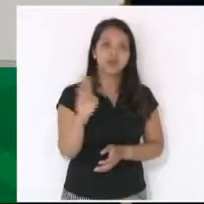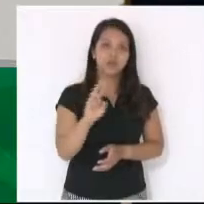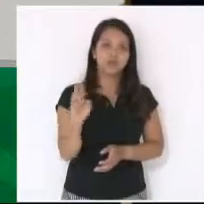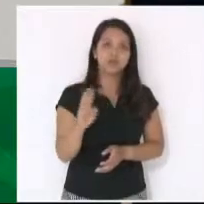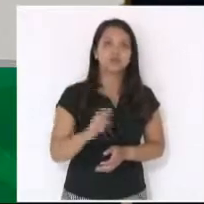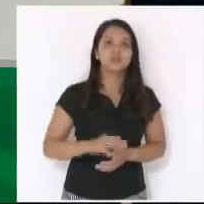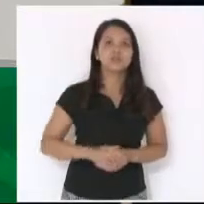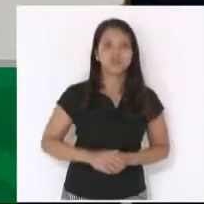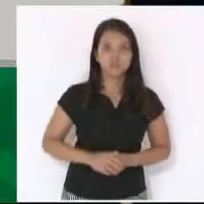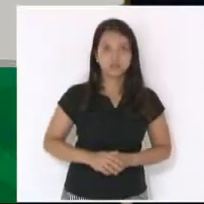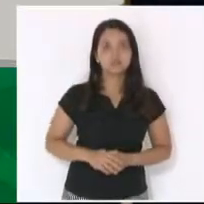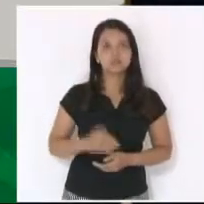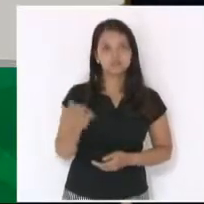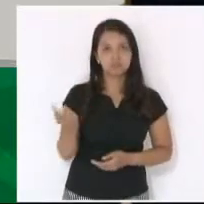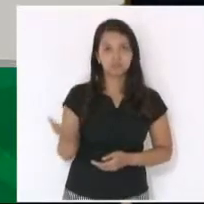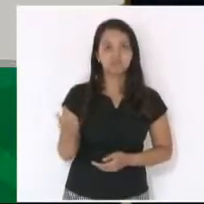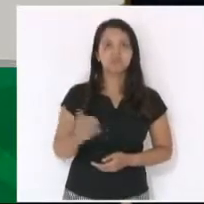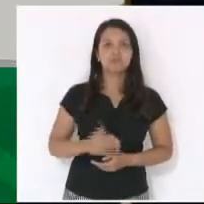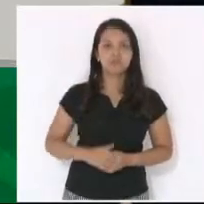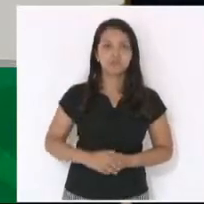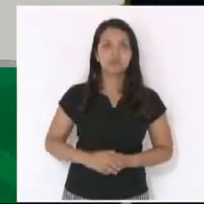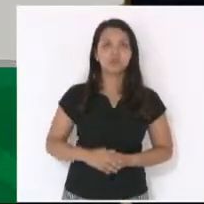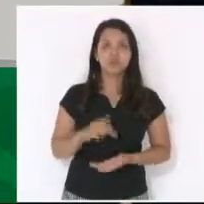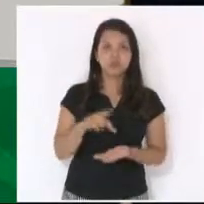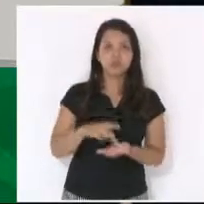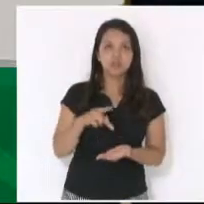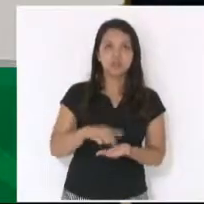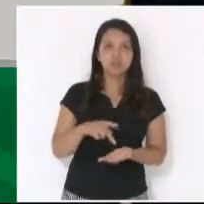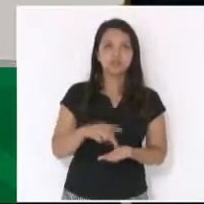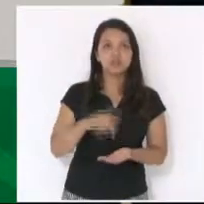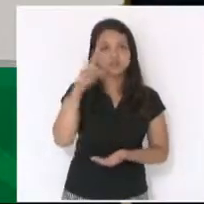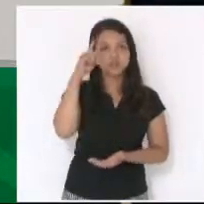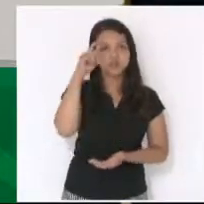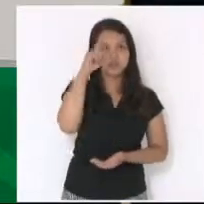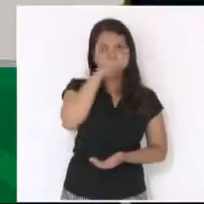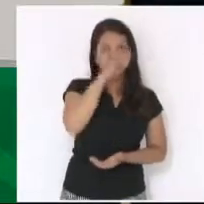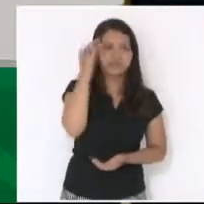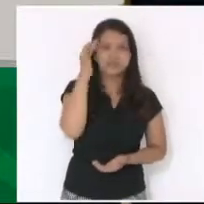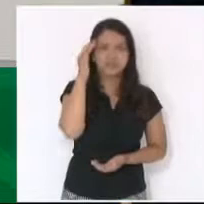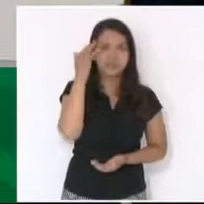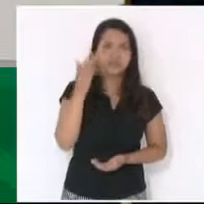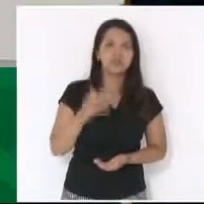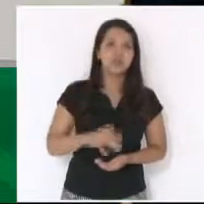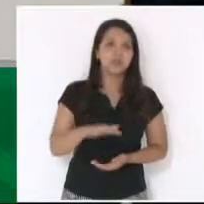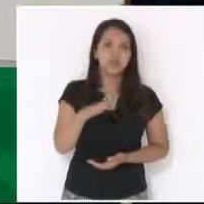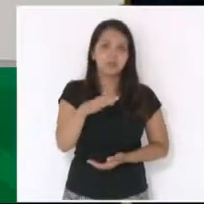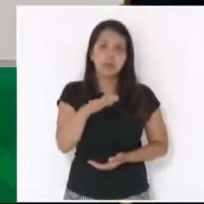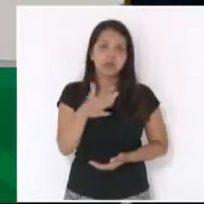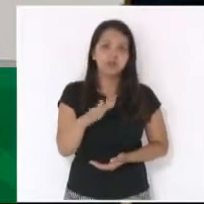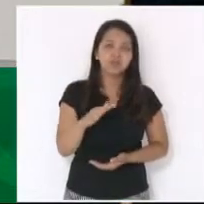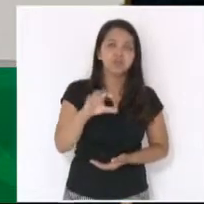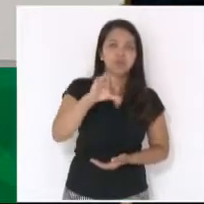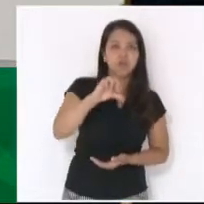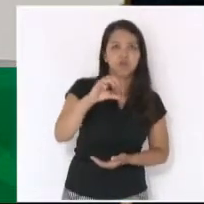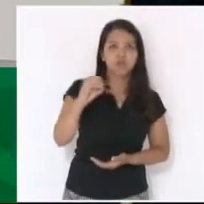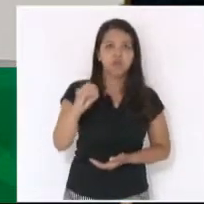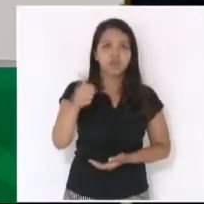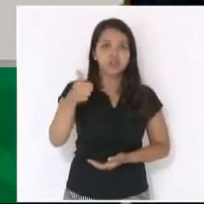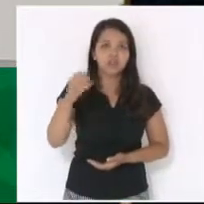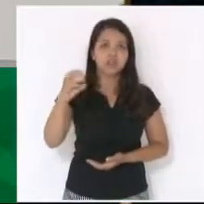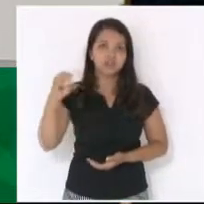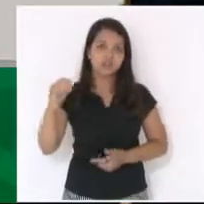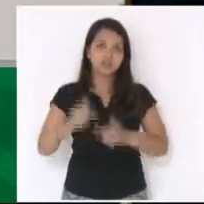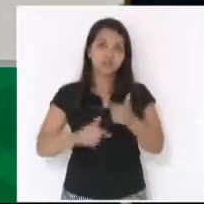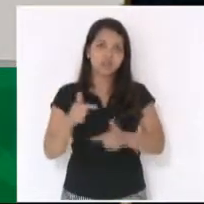Deputado se realmente é difícil entender tem uma média de 90 100 funcionários por